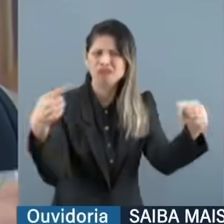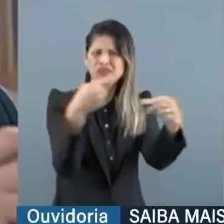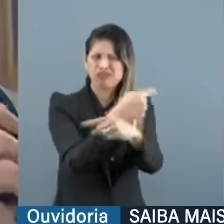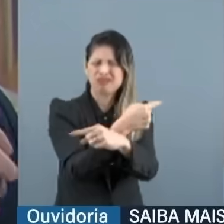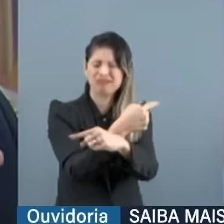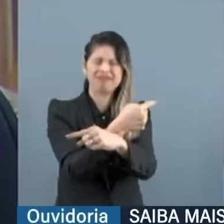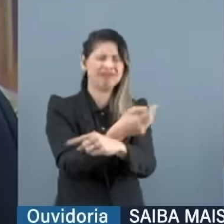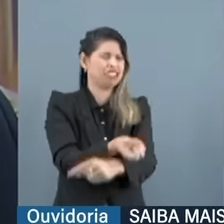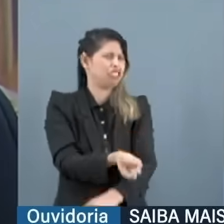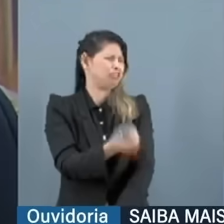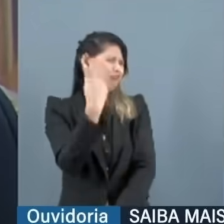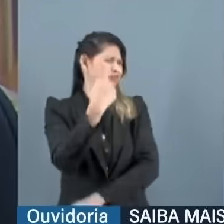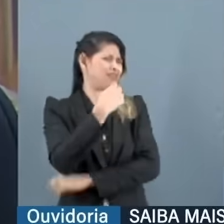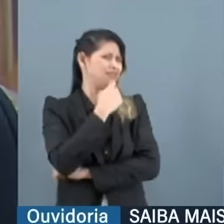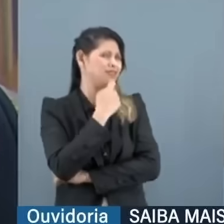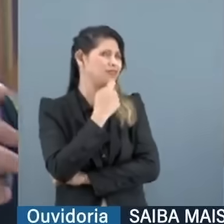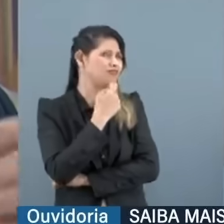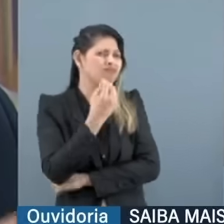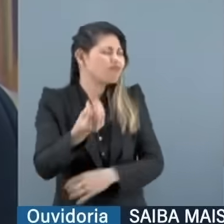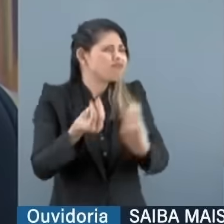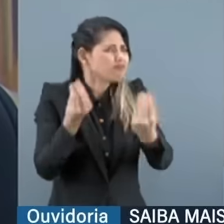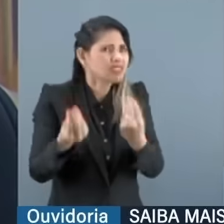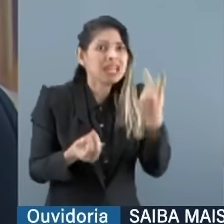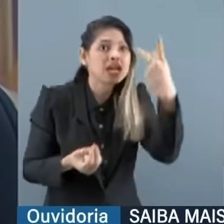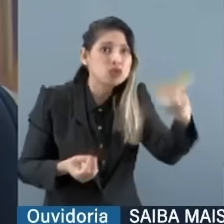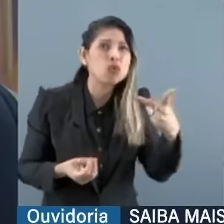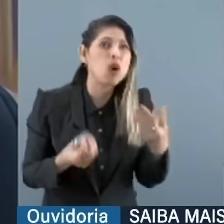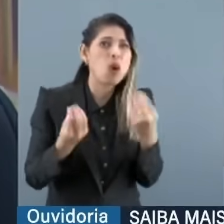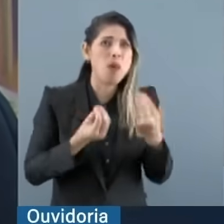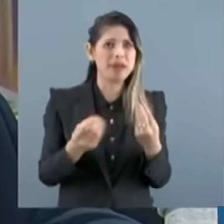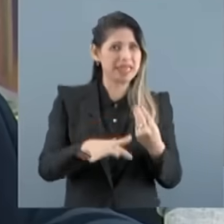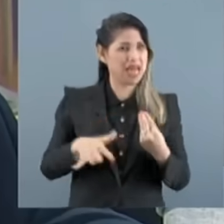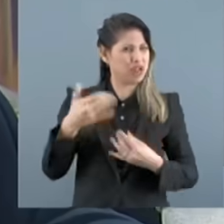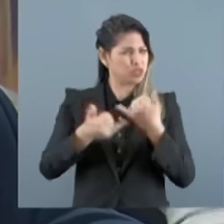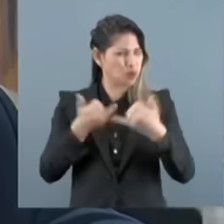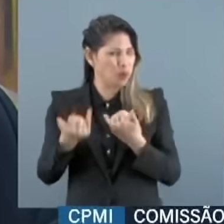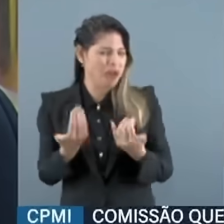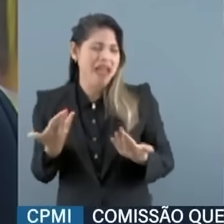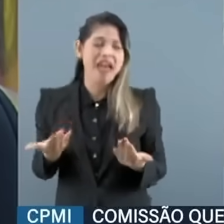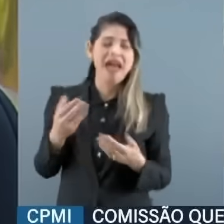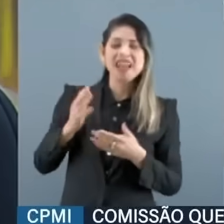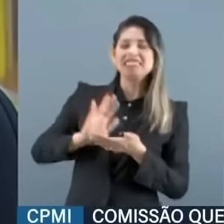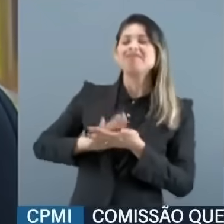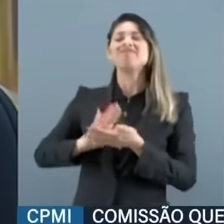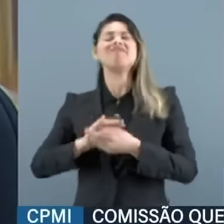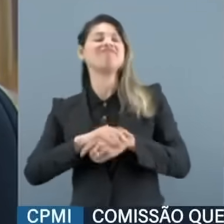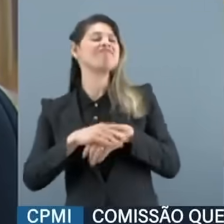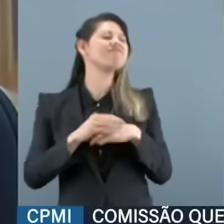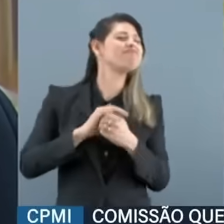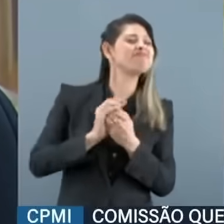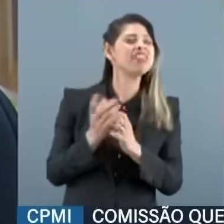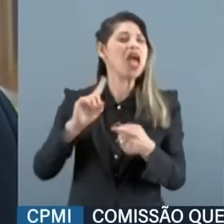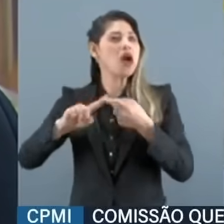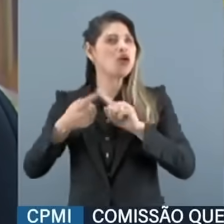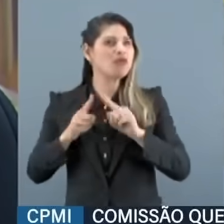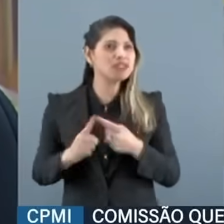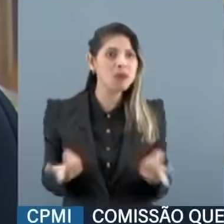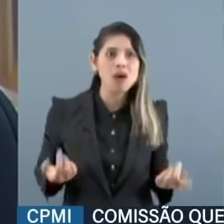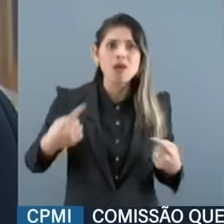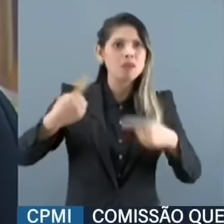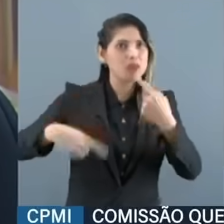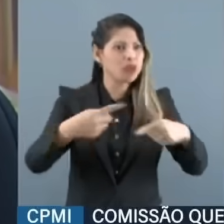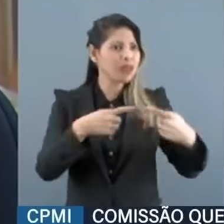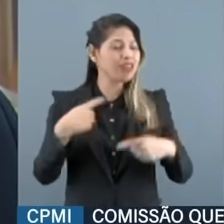palavra aqui está sendo só para um jogo político. Não vai ter como você provar o que você